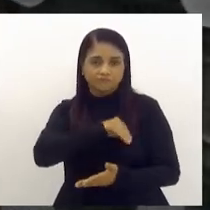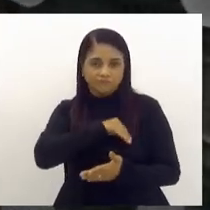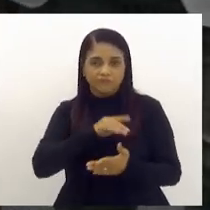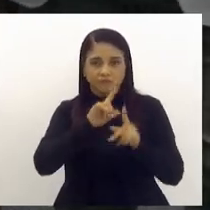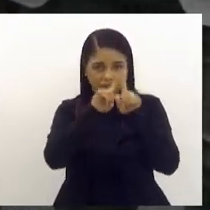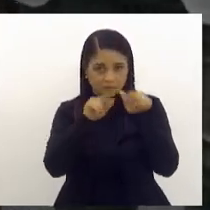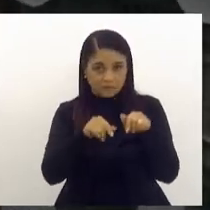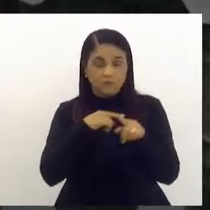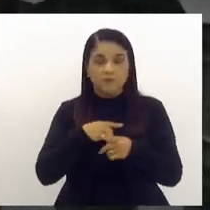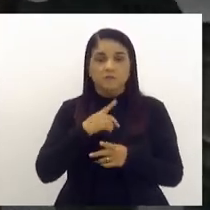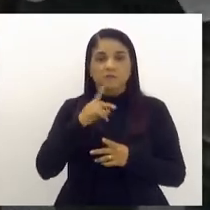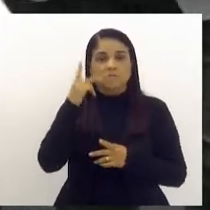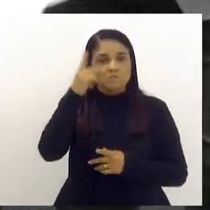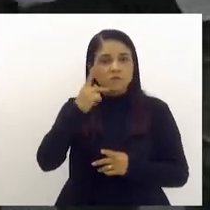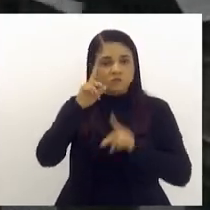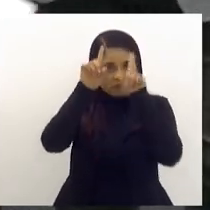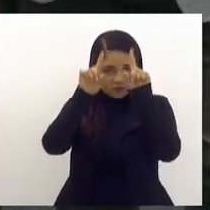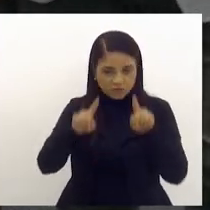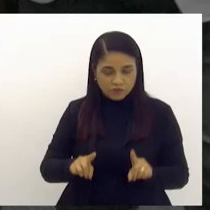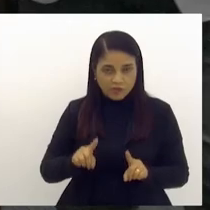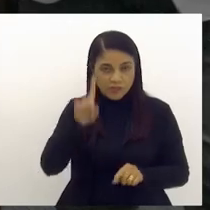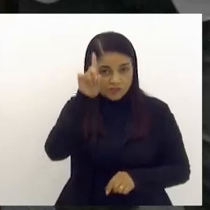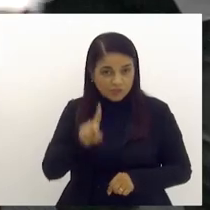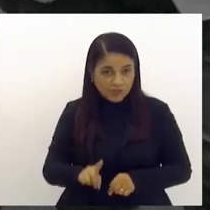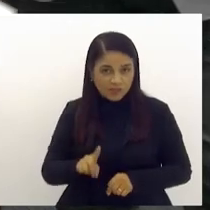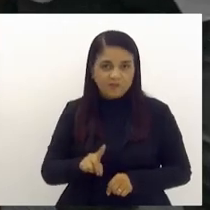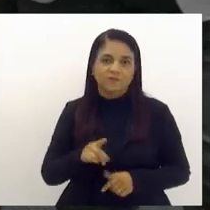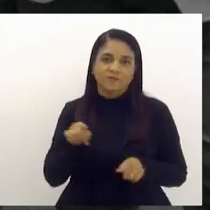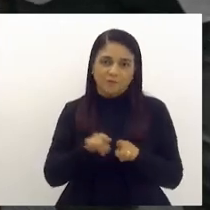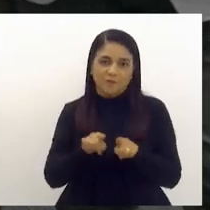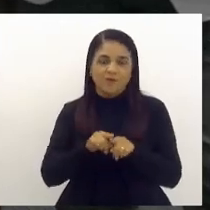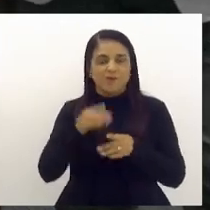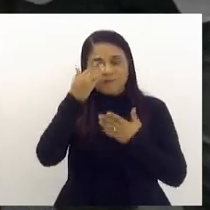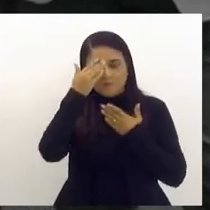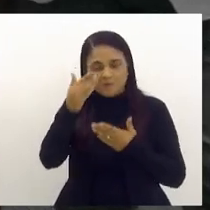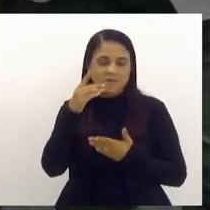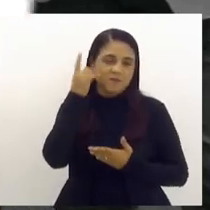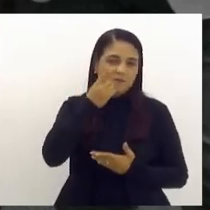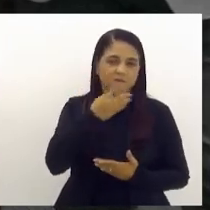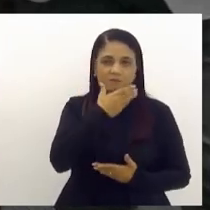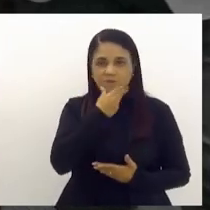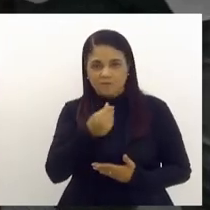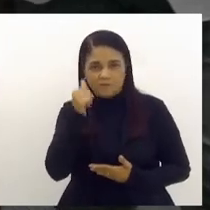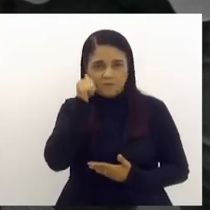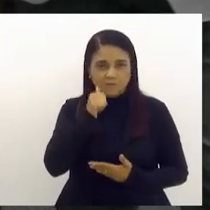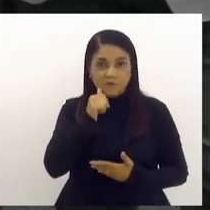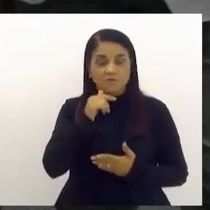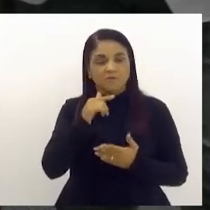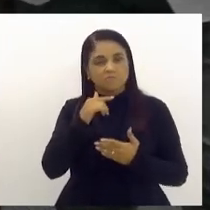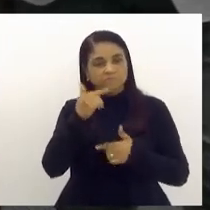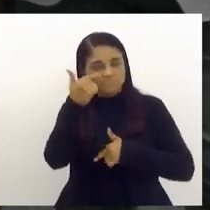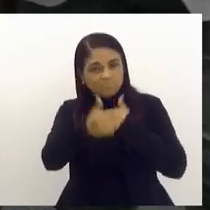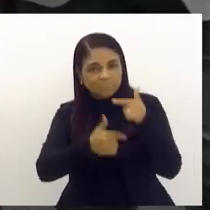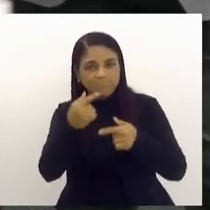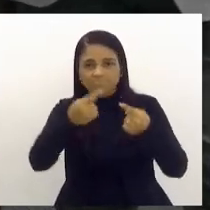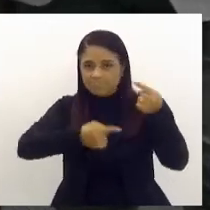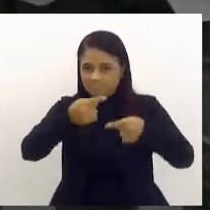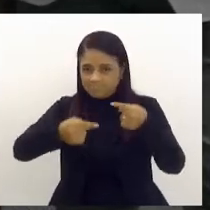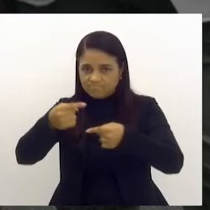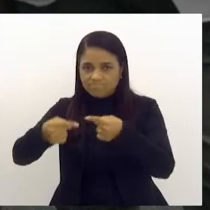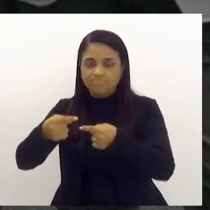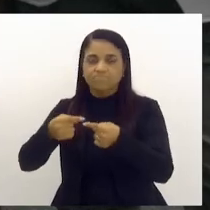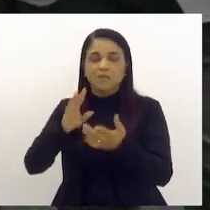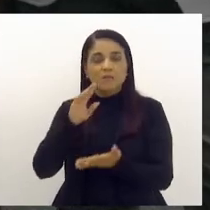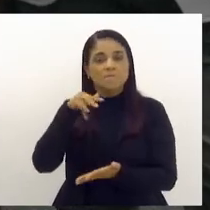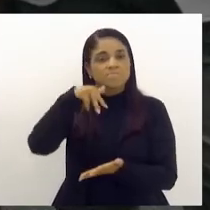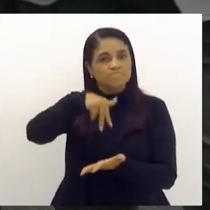de direitos. Então, obrigado, presidente, obrigado a todos os deputados e deputadas. Vamos superar mais esse capítulo e reafirmar